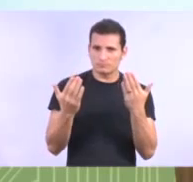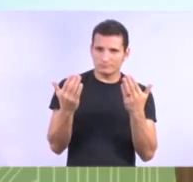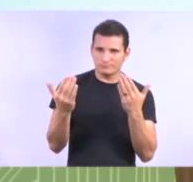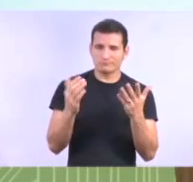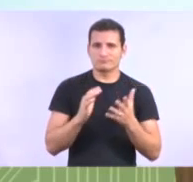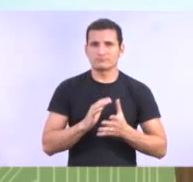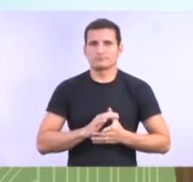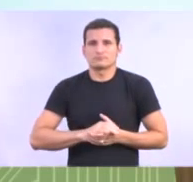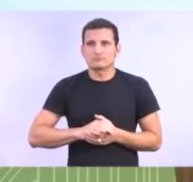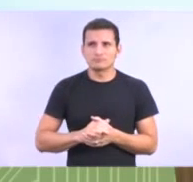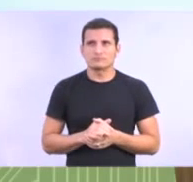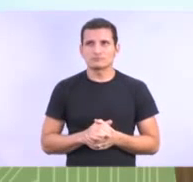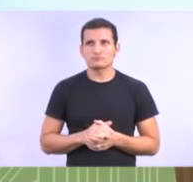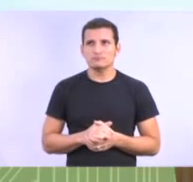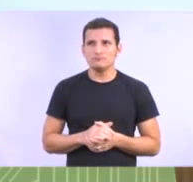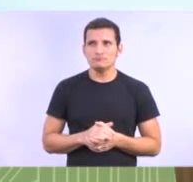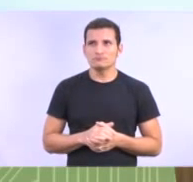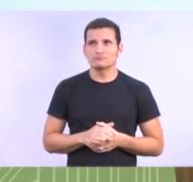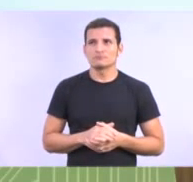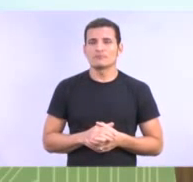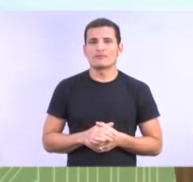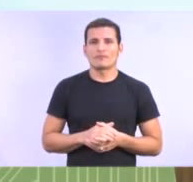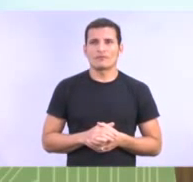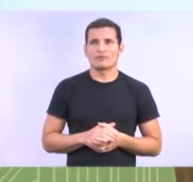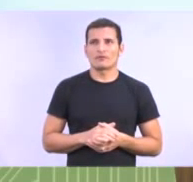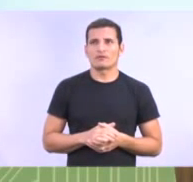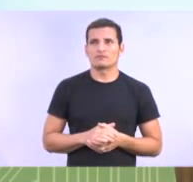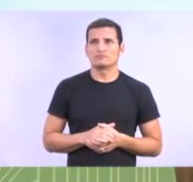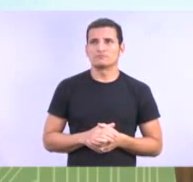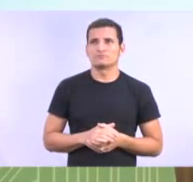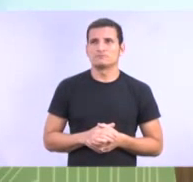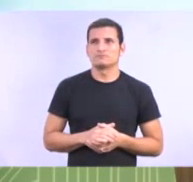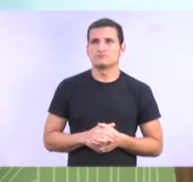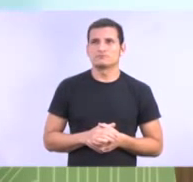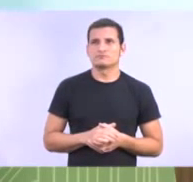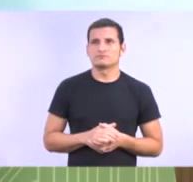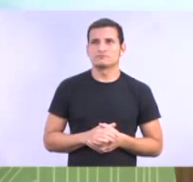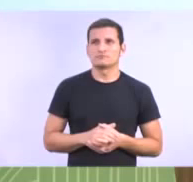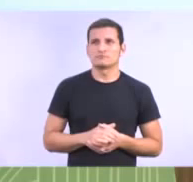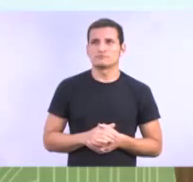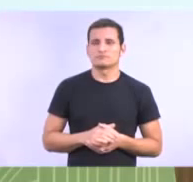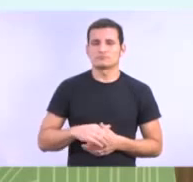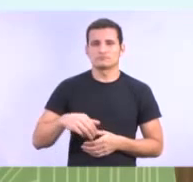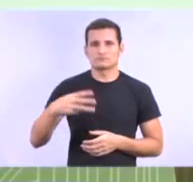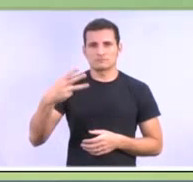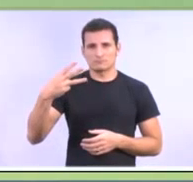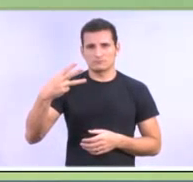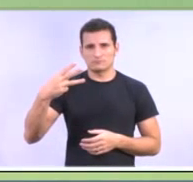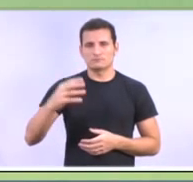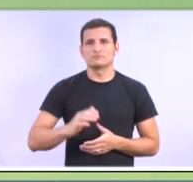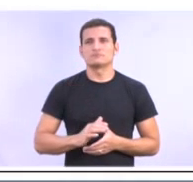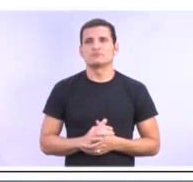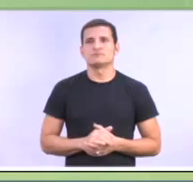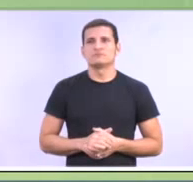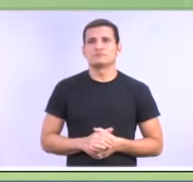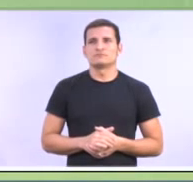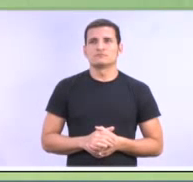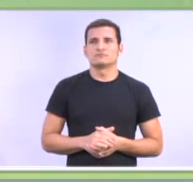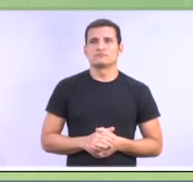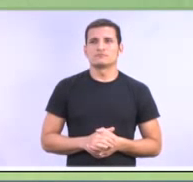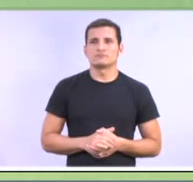Até onde que vai a expectativa do usuário, correto? Então vamos lá para a terceira questão.